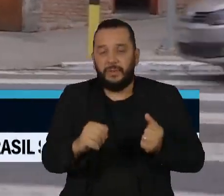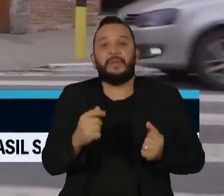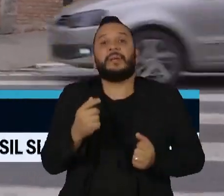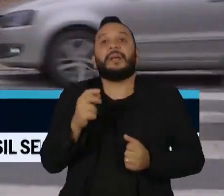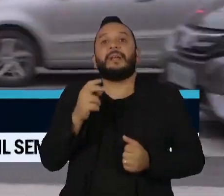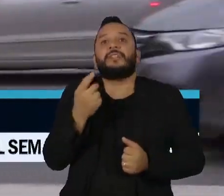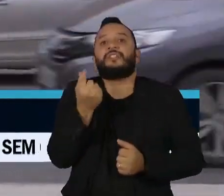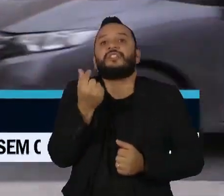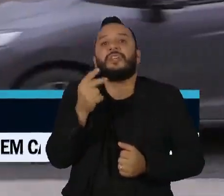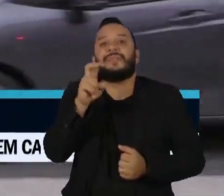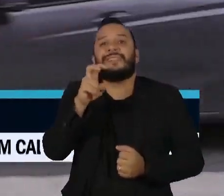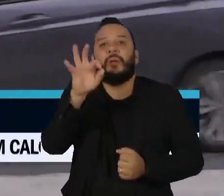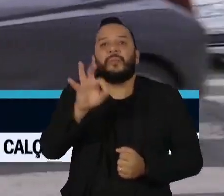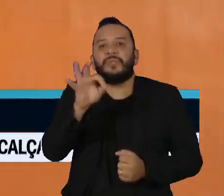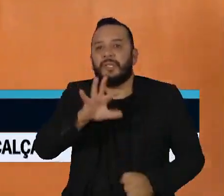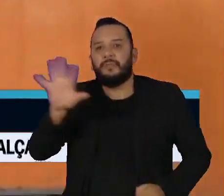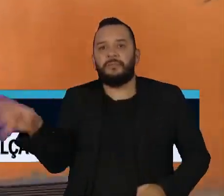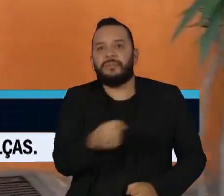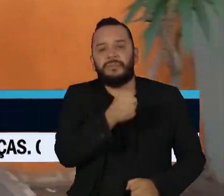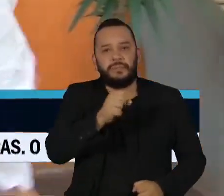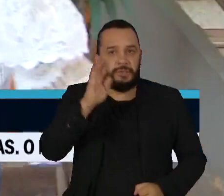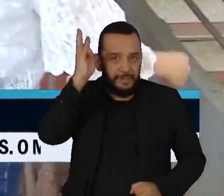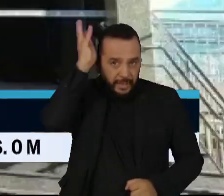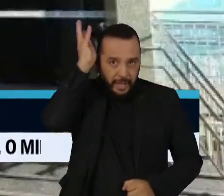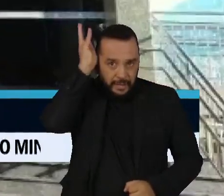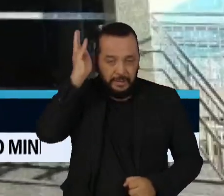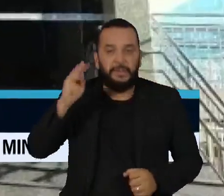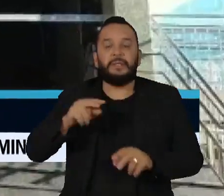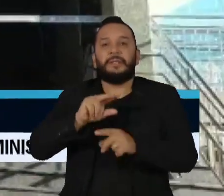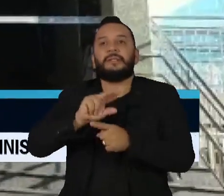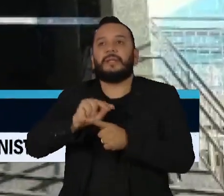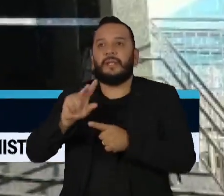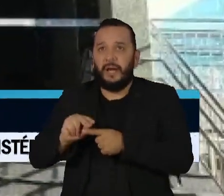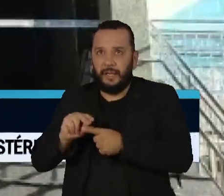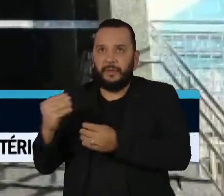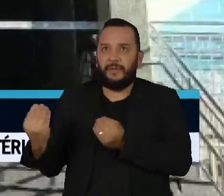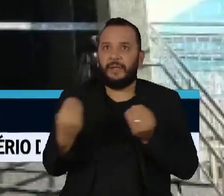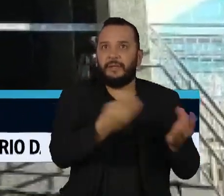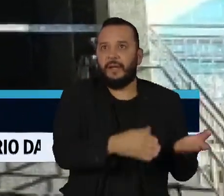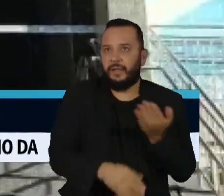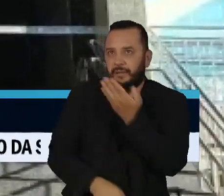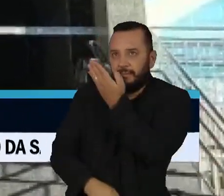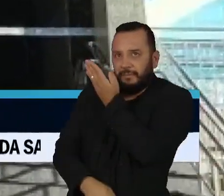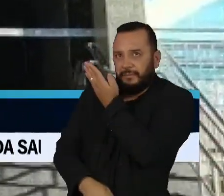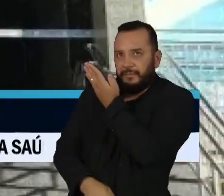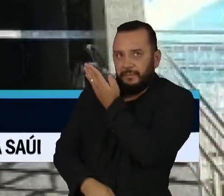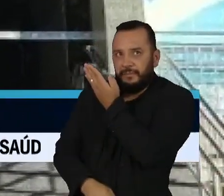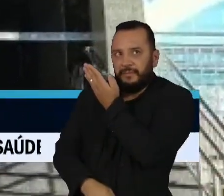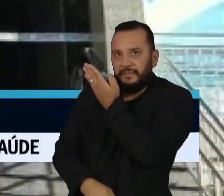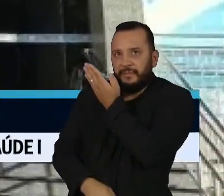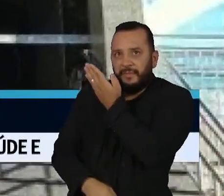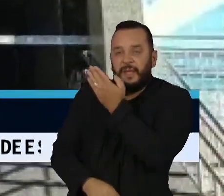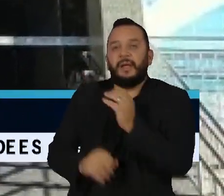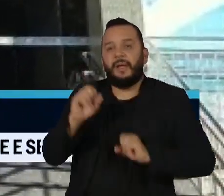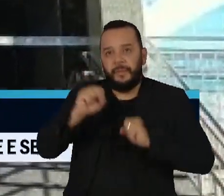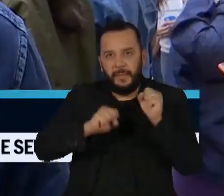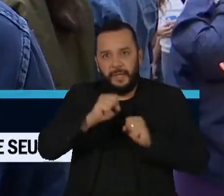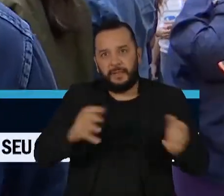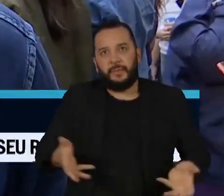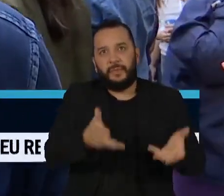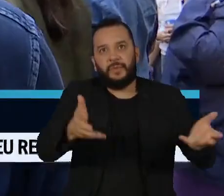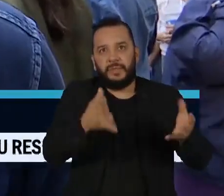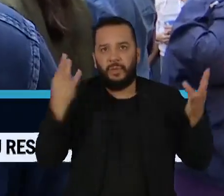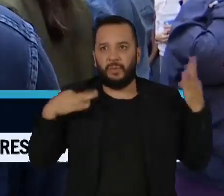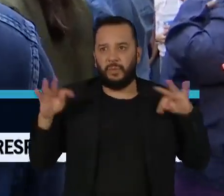de 5% dos recursos do SESC e do SENAC para a Agência Brasileira de Promoção Internacional do Turismo, a Embratur.